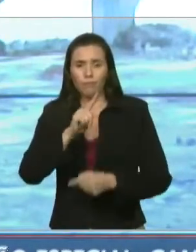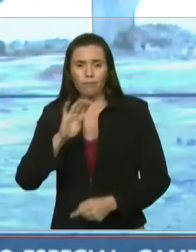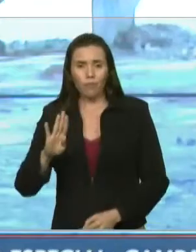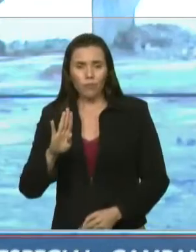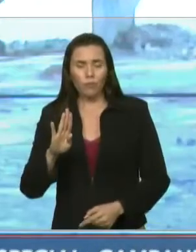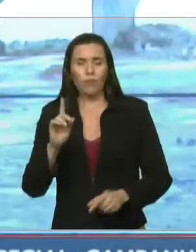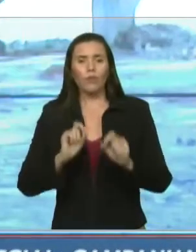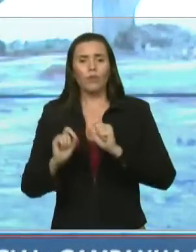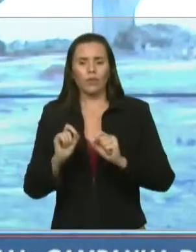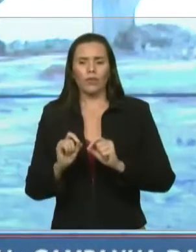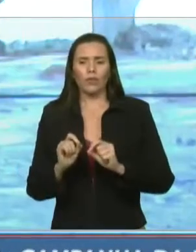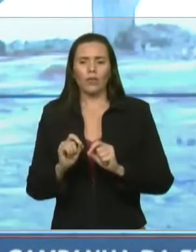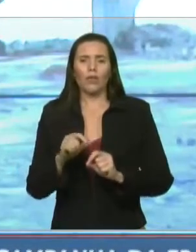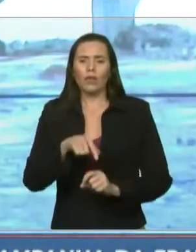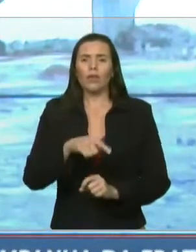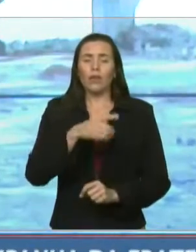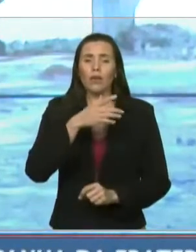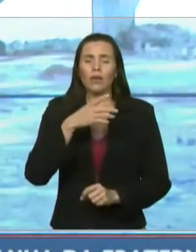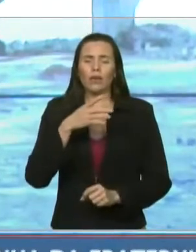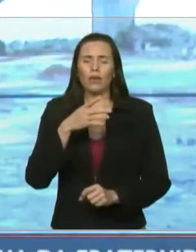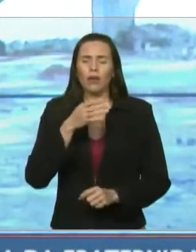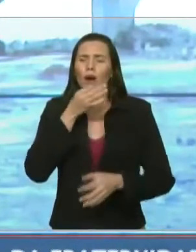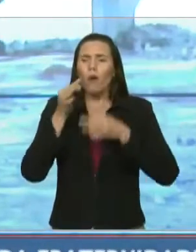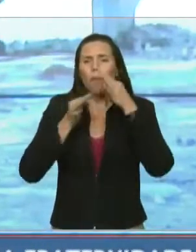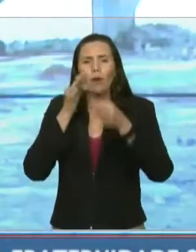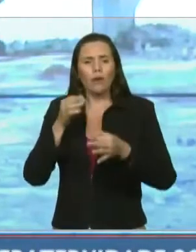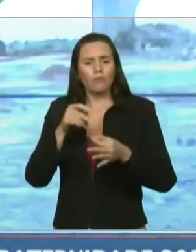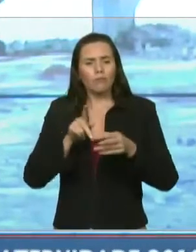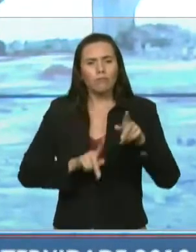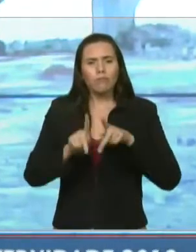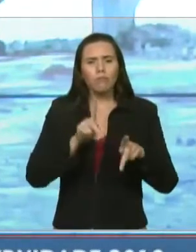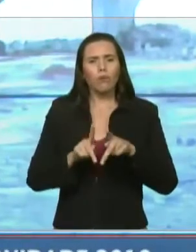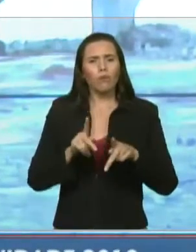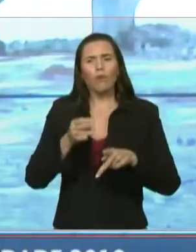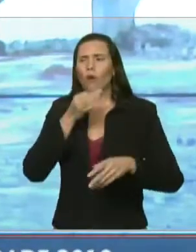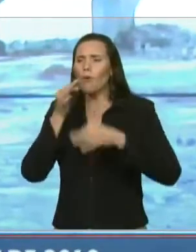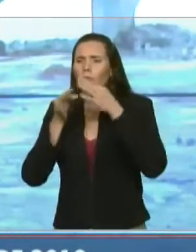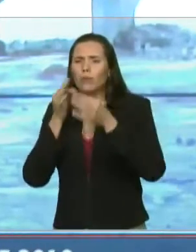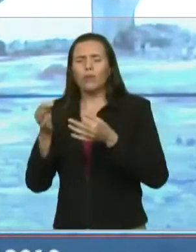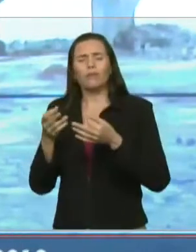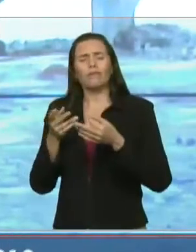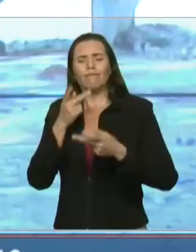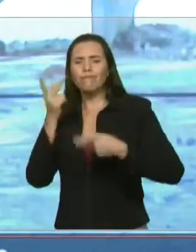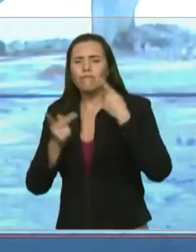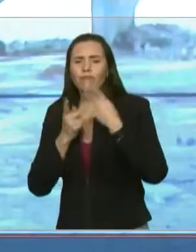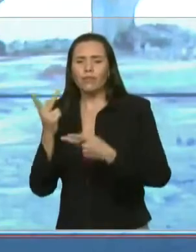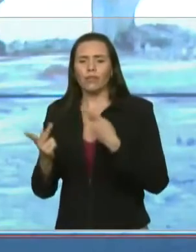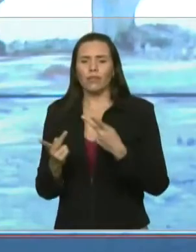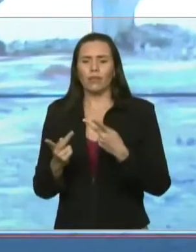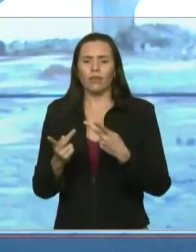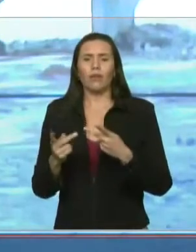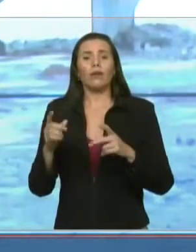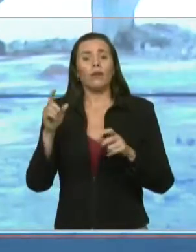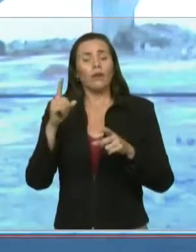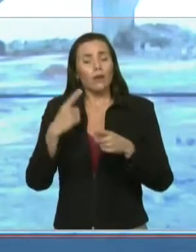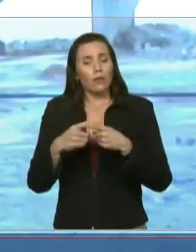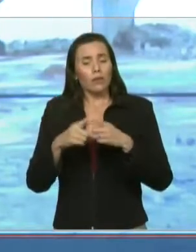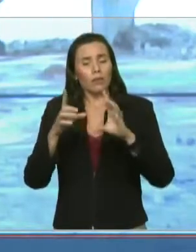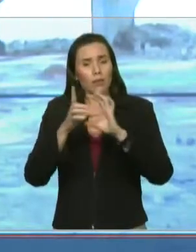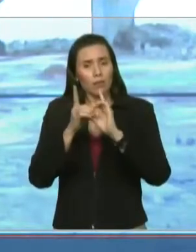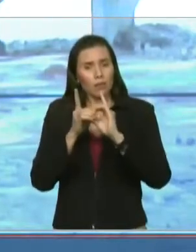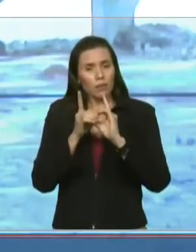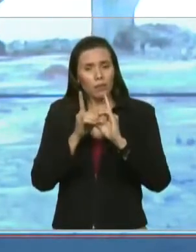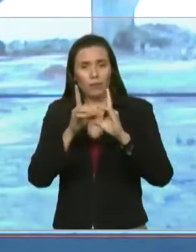sejam construídas pelas pessoas também, porque dentro do processo da democracia, o direito não é algo que apenas é